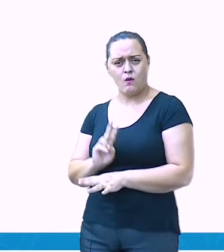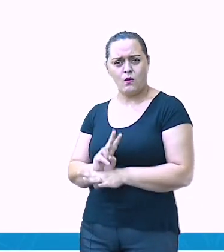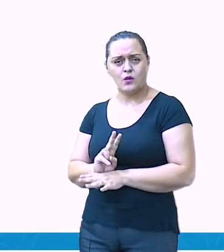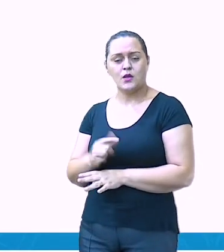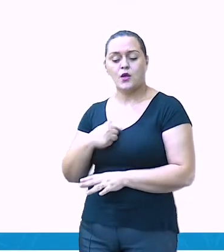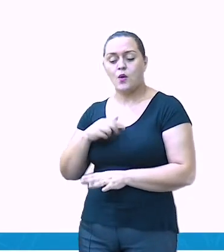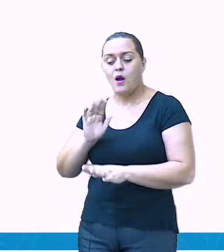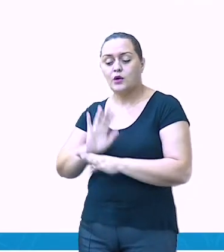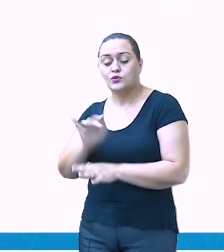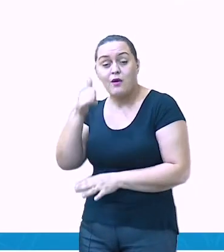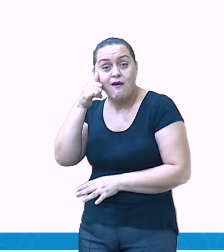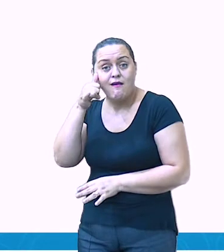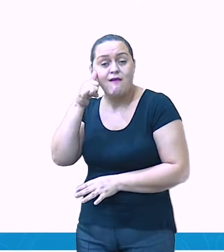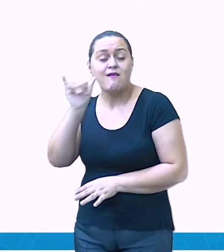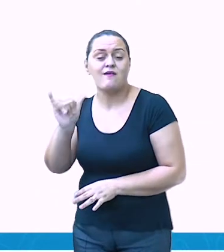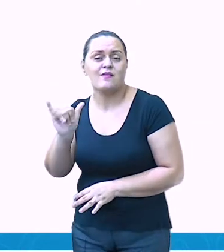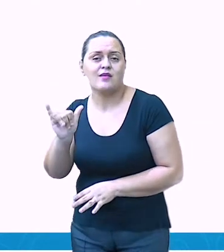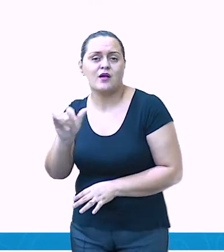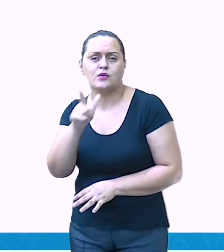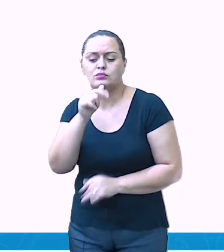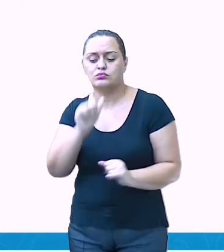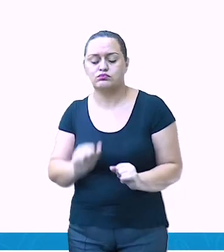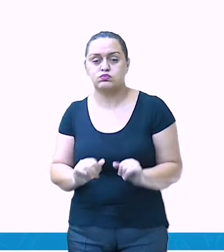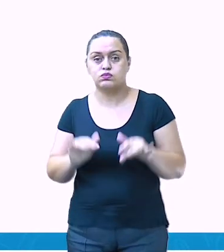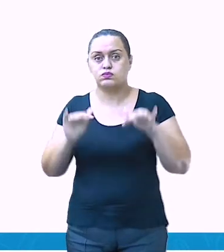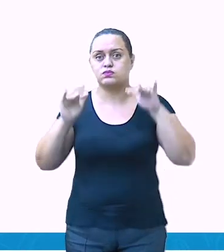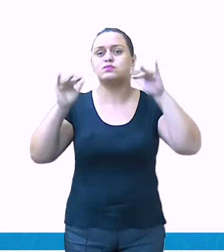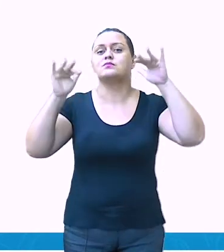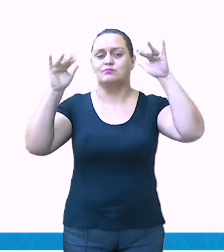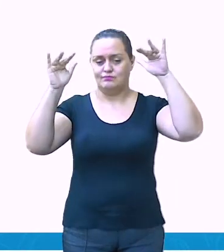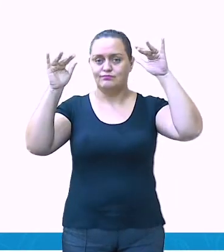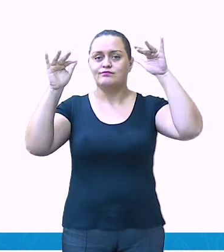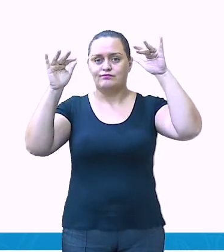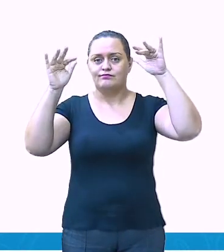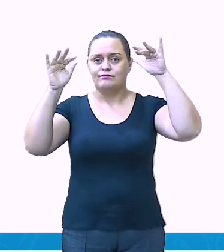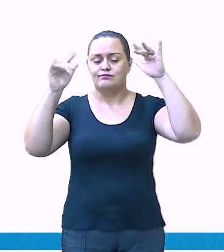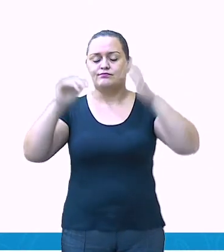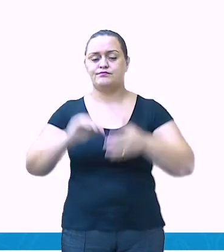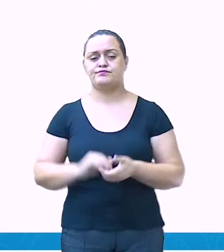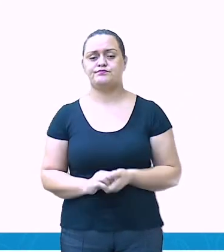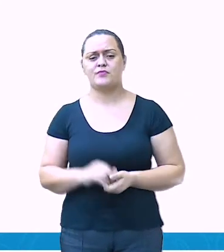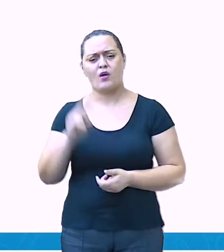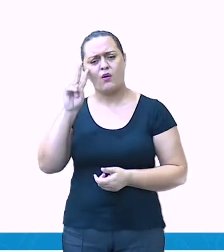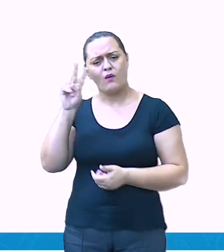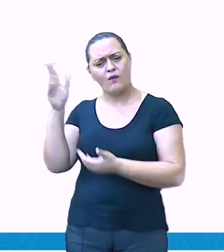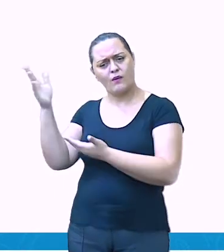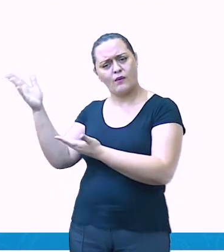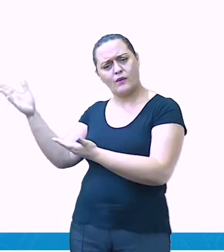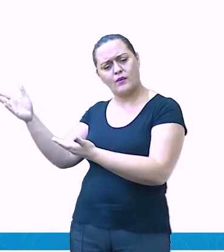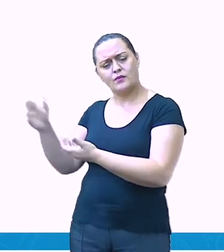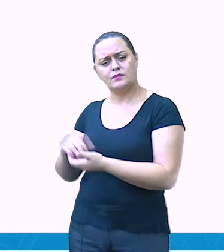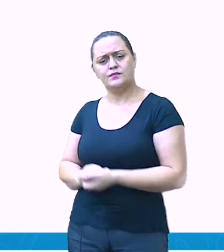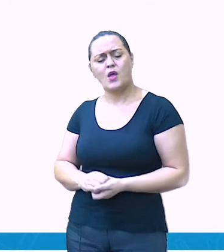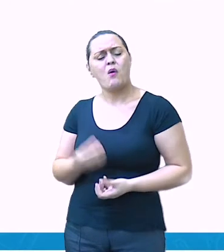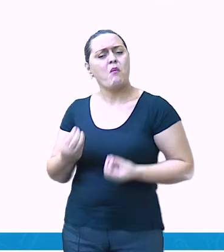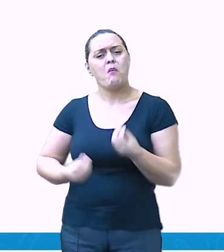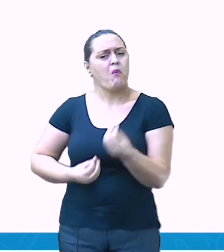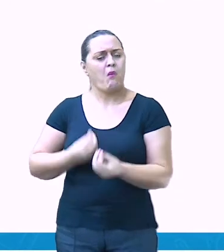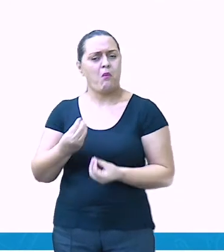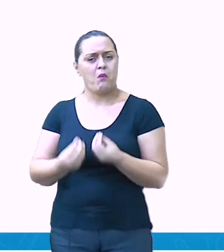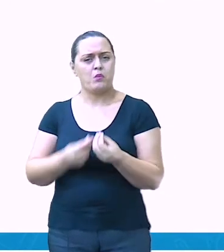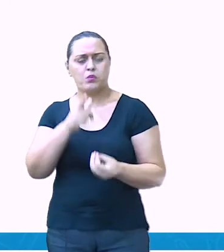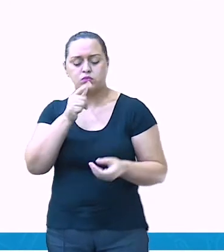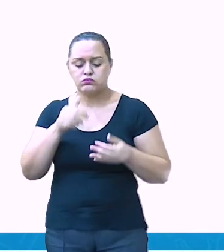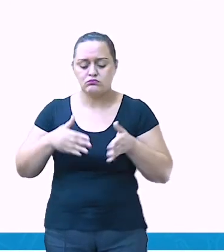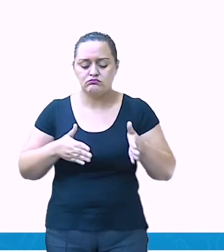interferindo. Bom, como que seria então o curso da água natural de um rio? Então nós temos o